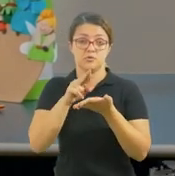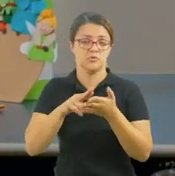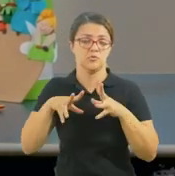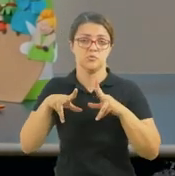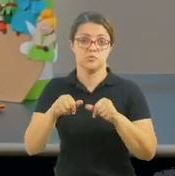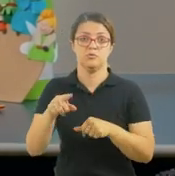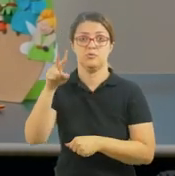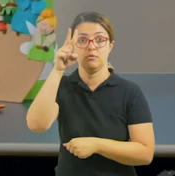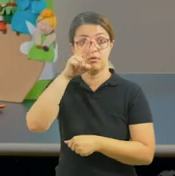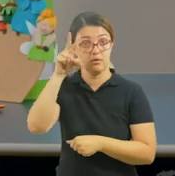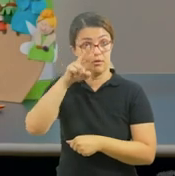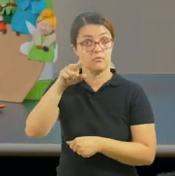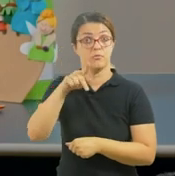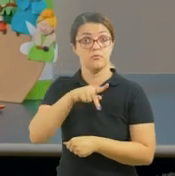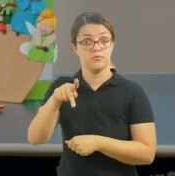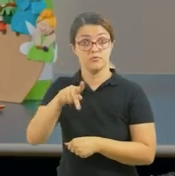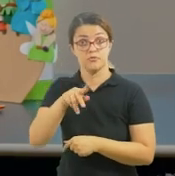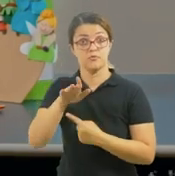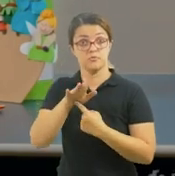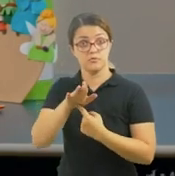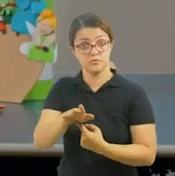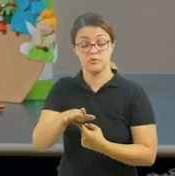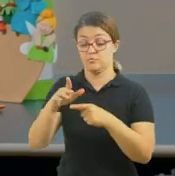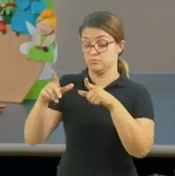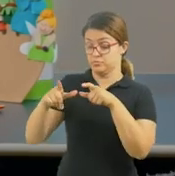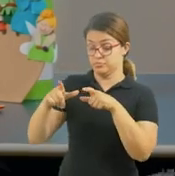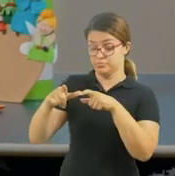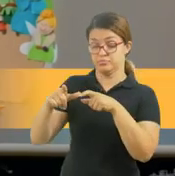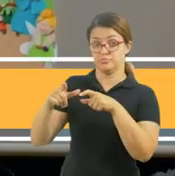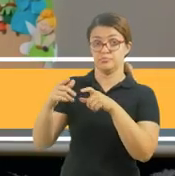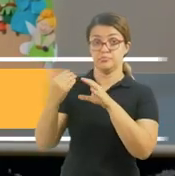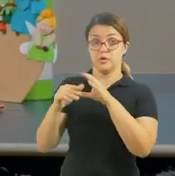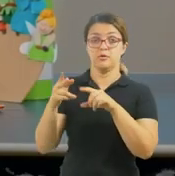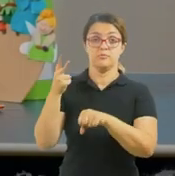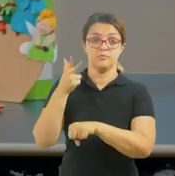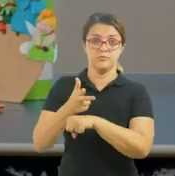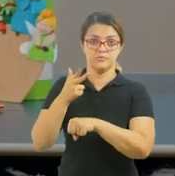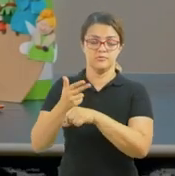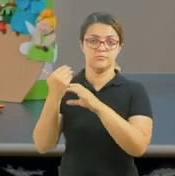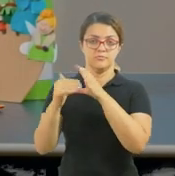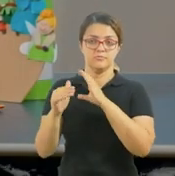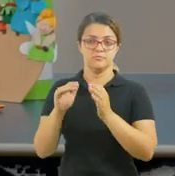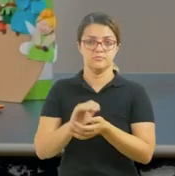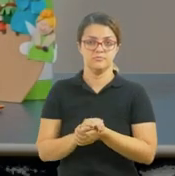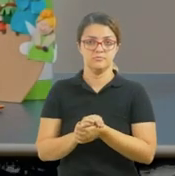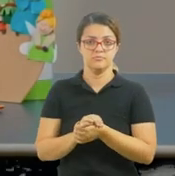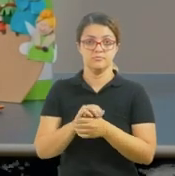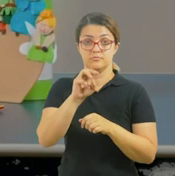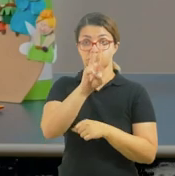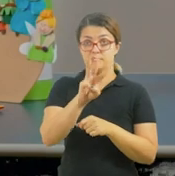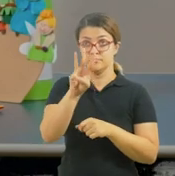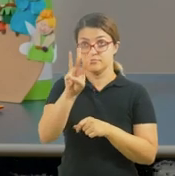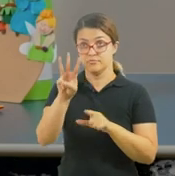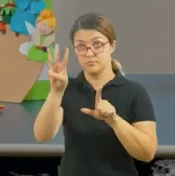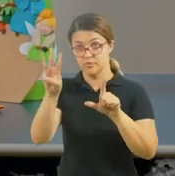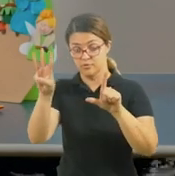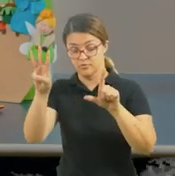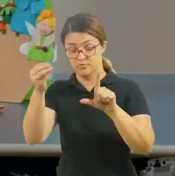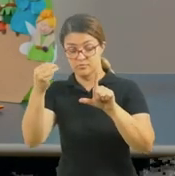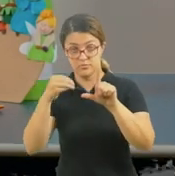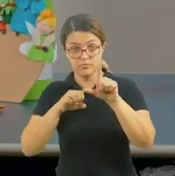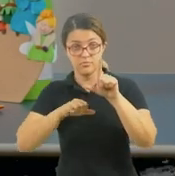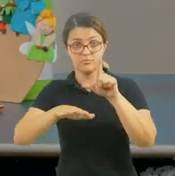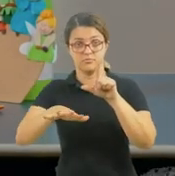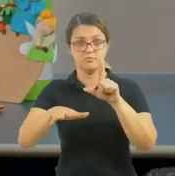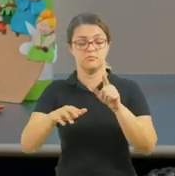caderno. Não esqueça depois de mostrar para sua professora, mandando fotos ou até vídeos para ela, tá bom? Compartilhe esse link que está aqui,